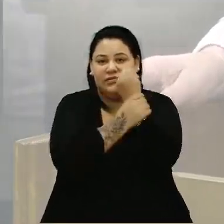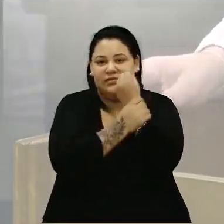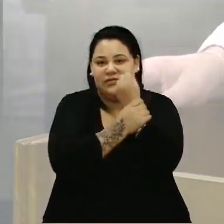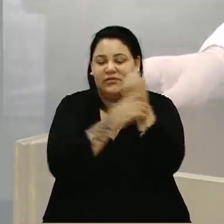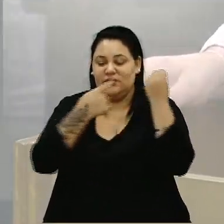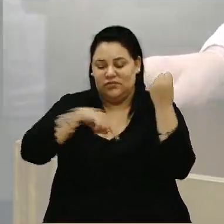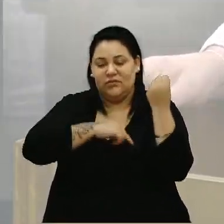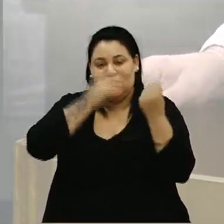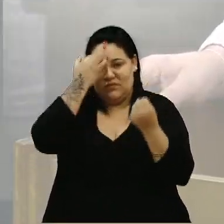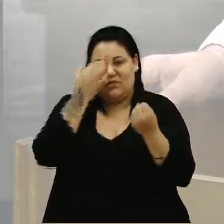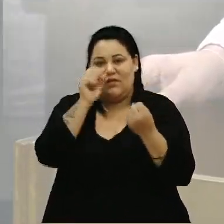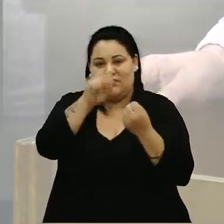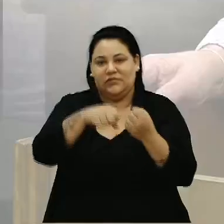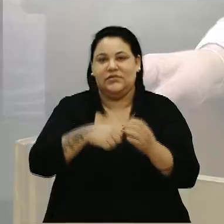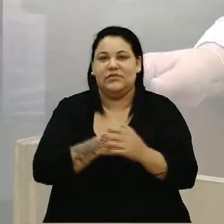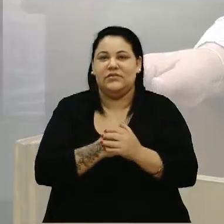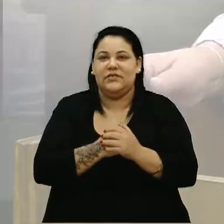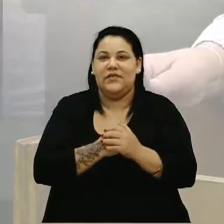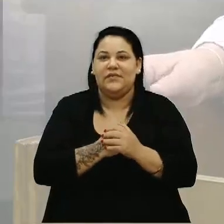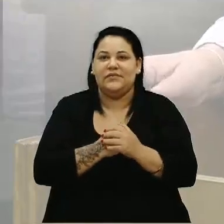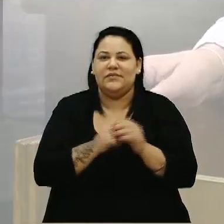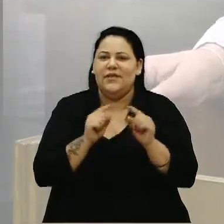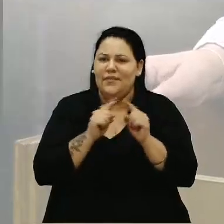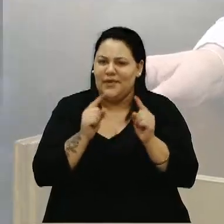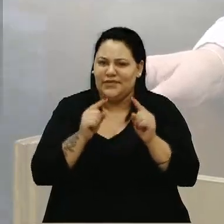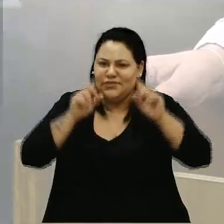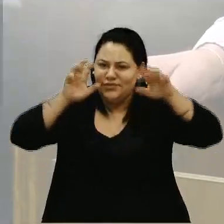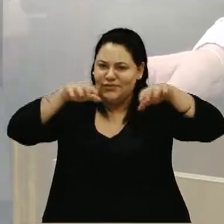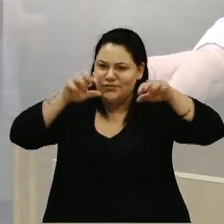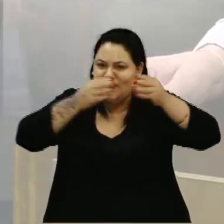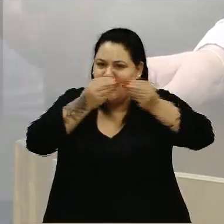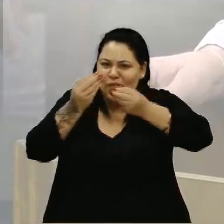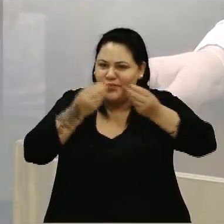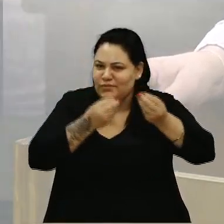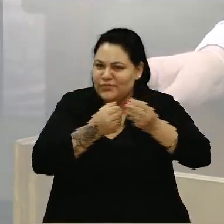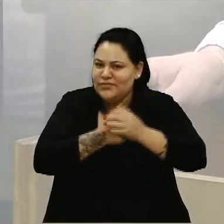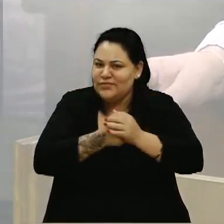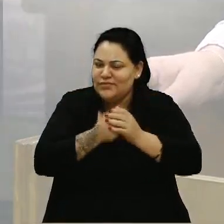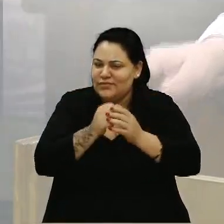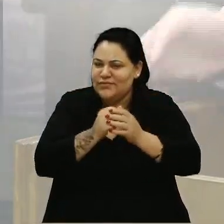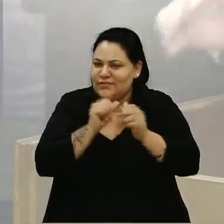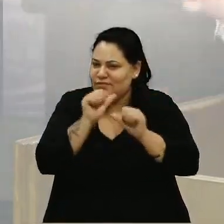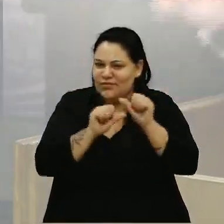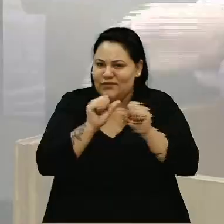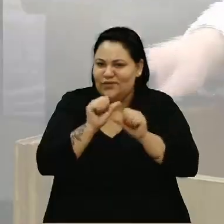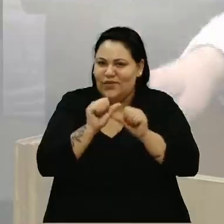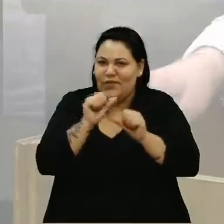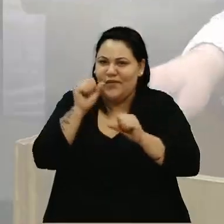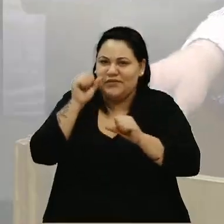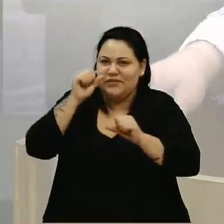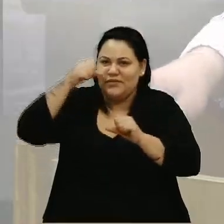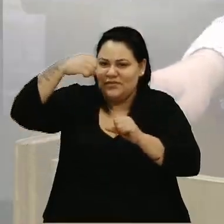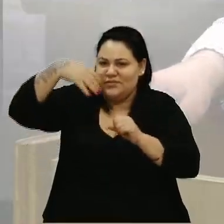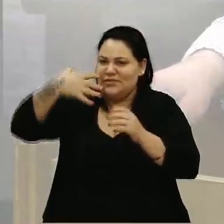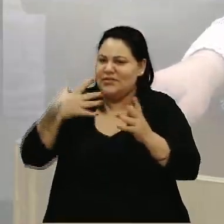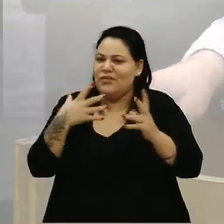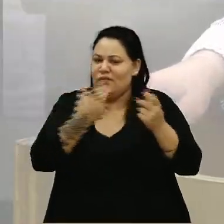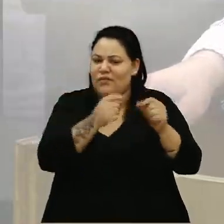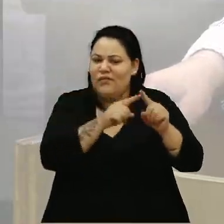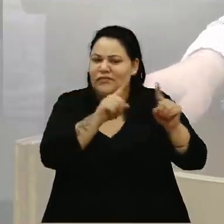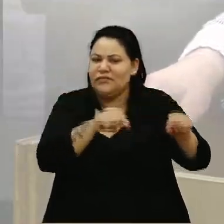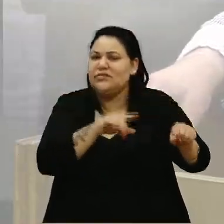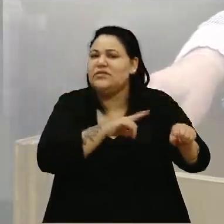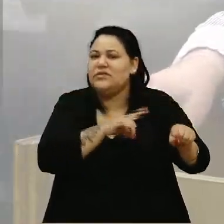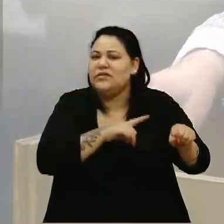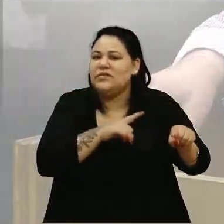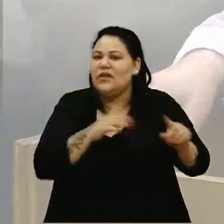Agora, será que quando que choveu tanto assim as pessoas não trocam lâmpada? Quantos funcionários tem? Qual é o número de luminárias que